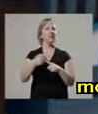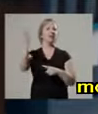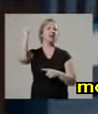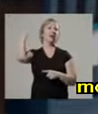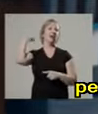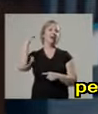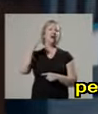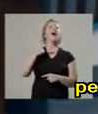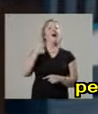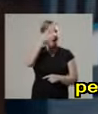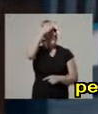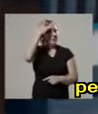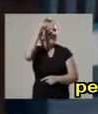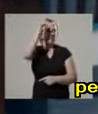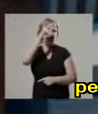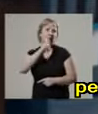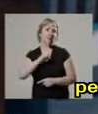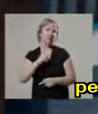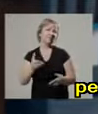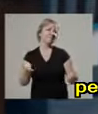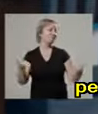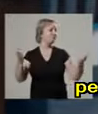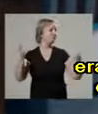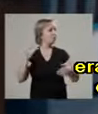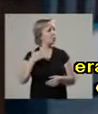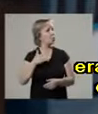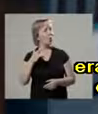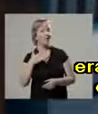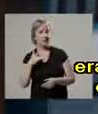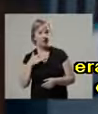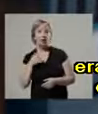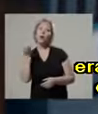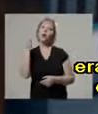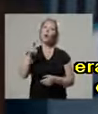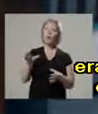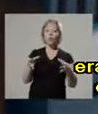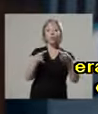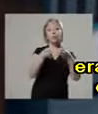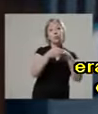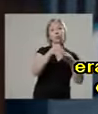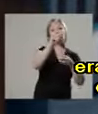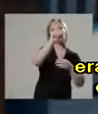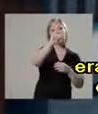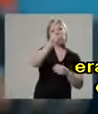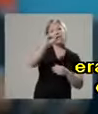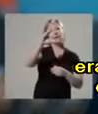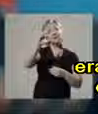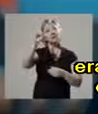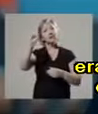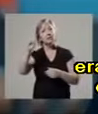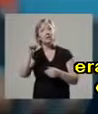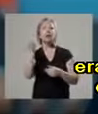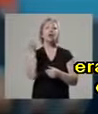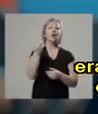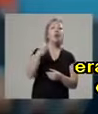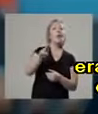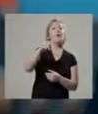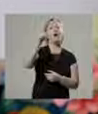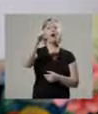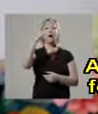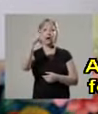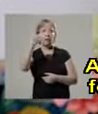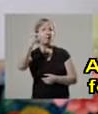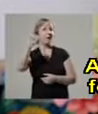aquele momento a única coisa que se falava de pessoa com deficiência era o pessoal assim, da ACD, o pessoal da